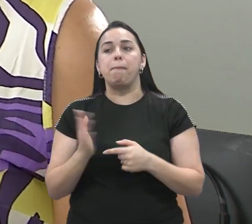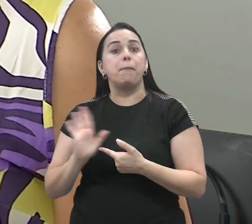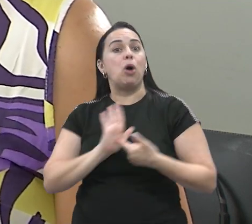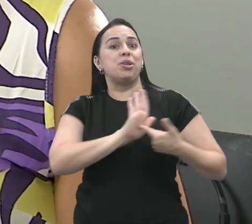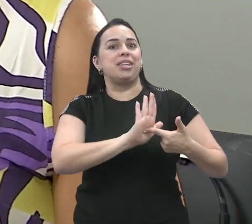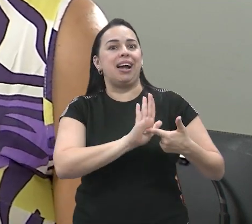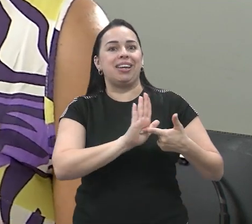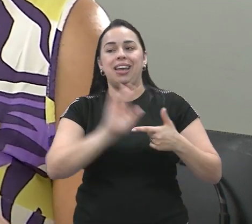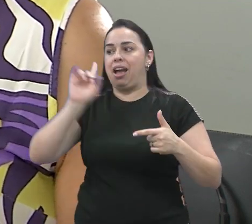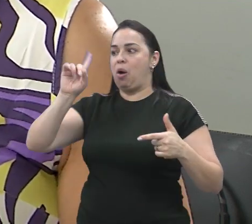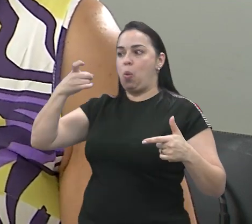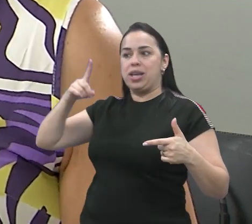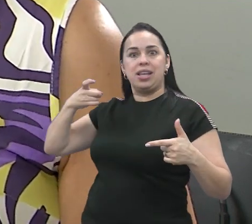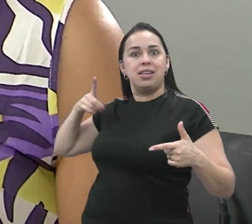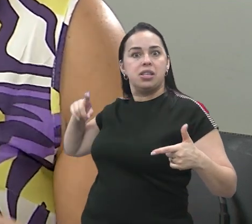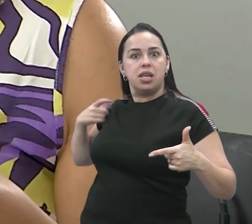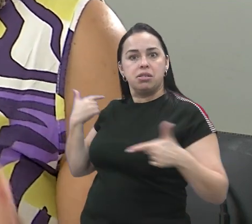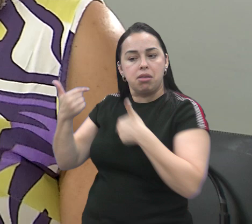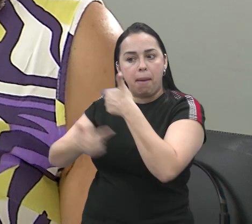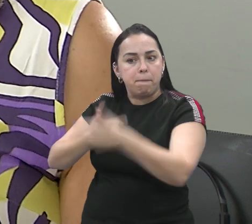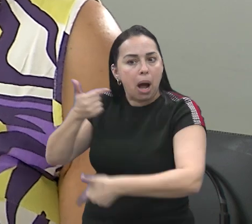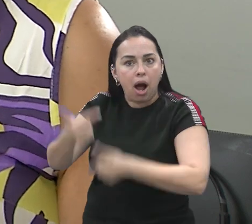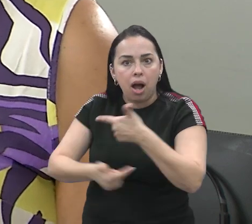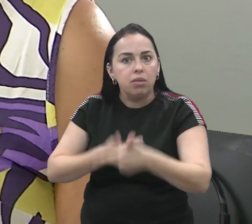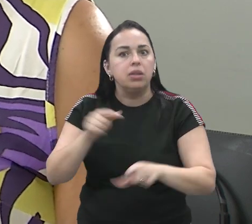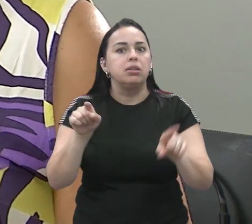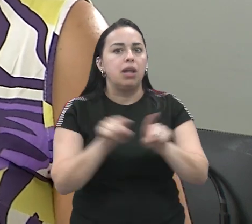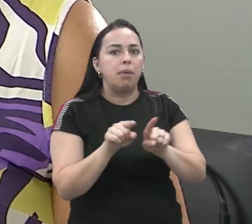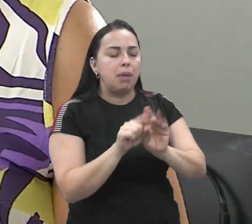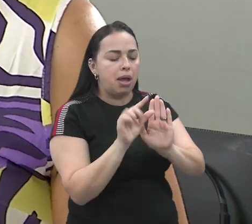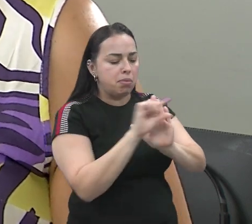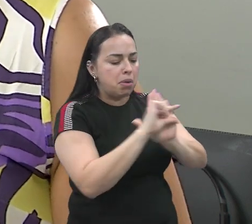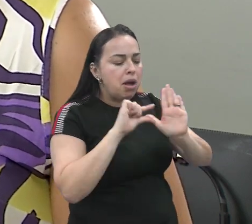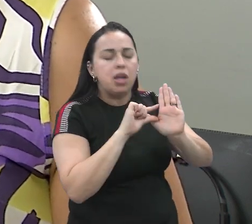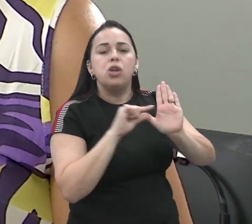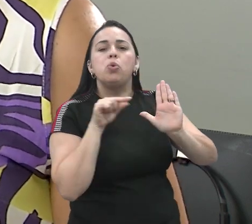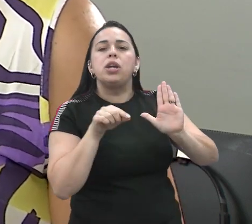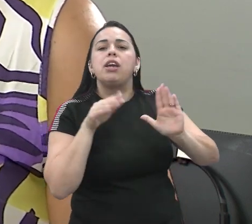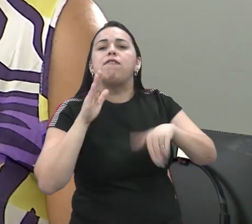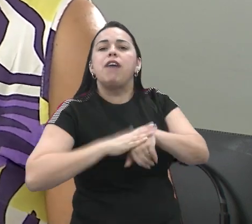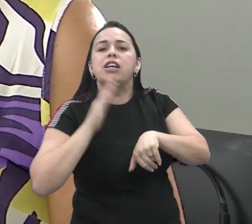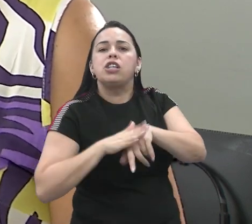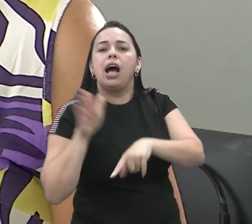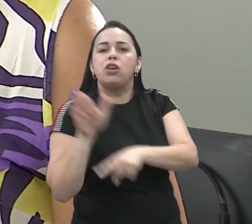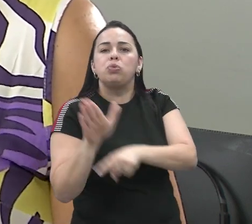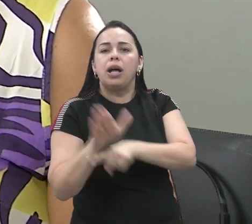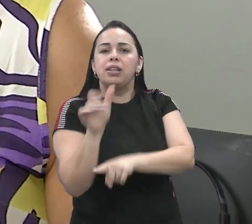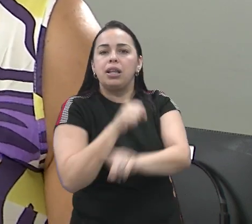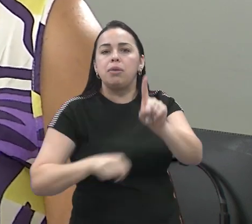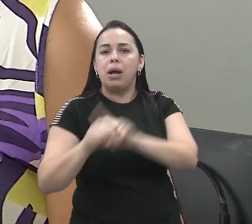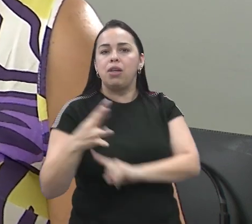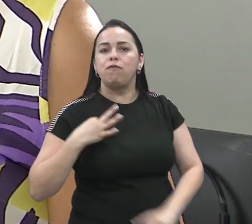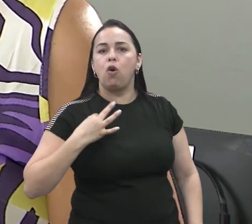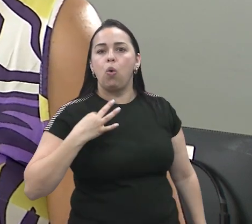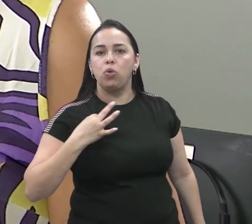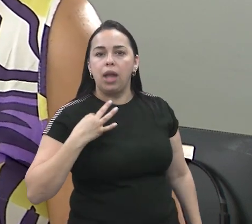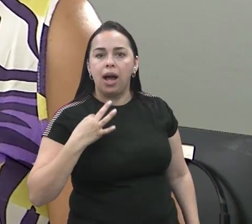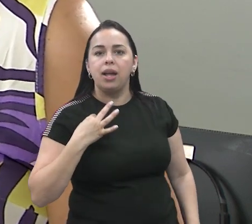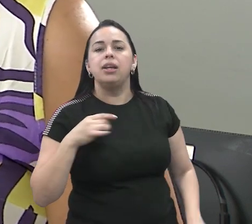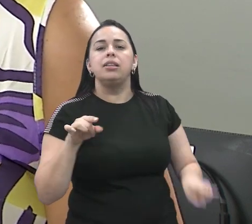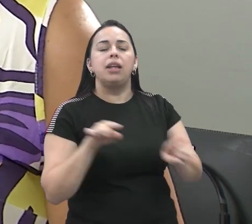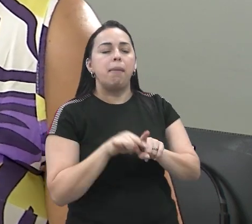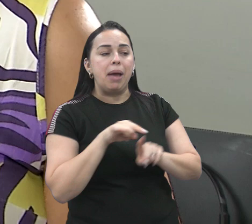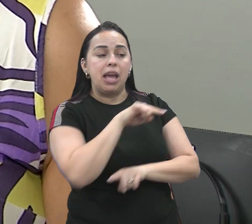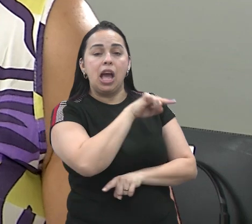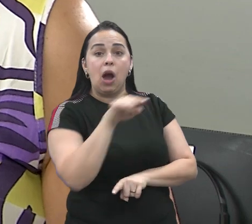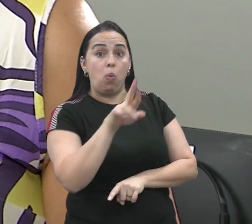foram os resultados que ela deu, né, para a última empresa que ela trabalhou, e também para as ações sociais e o trabalho